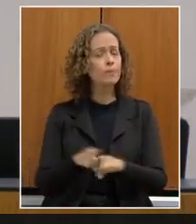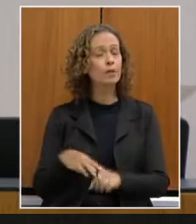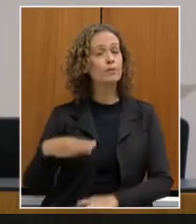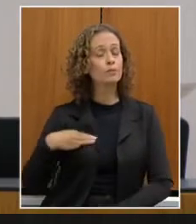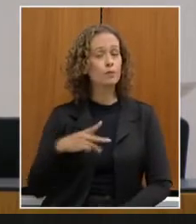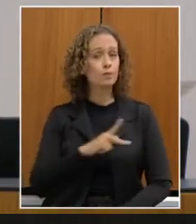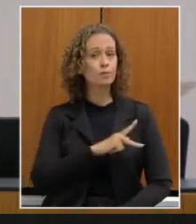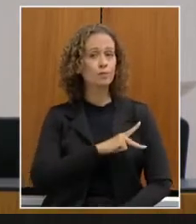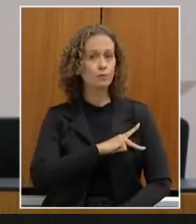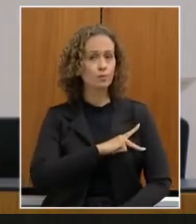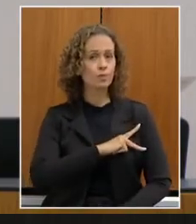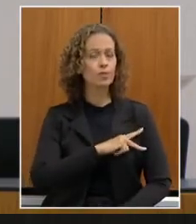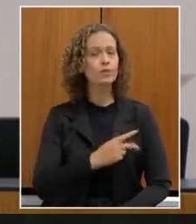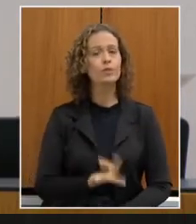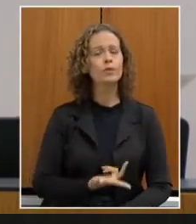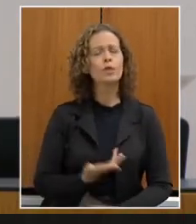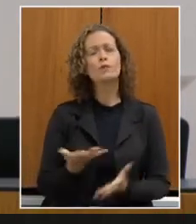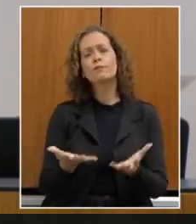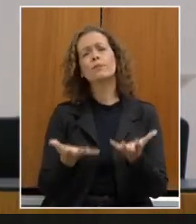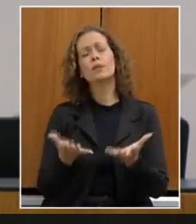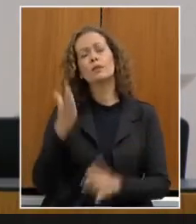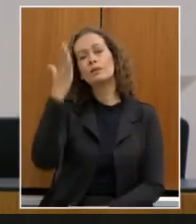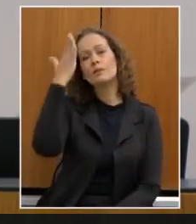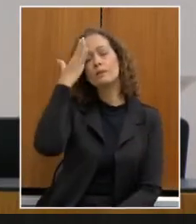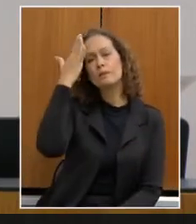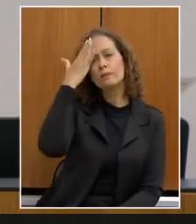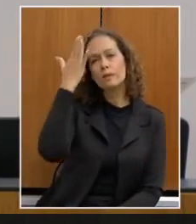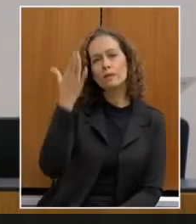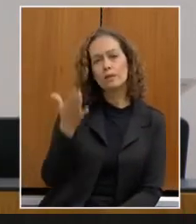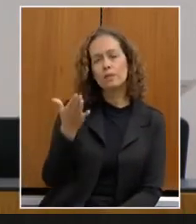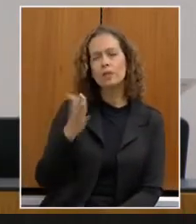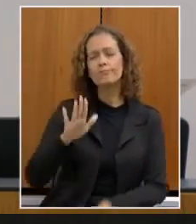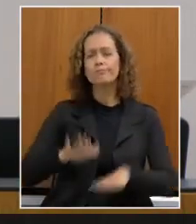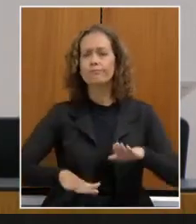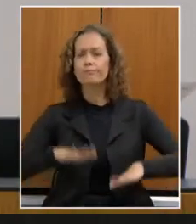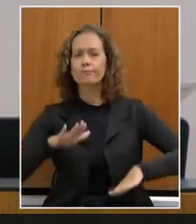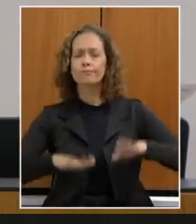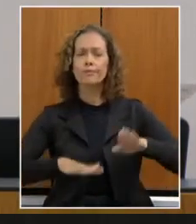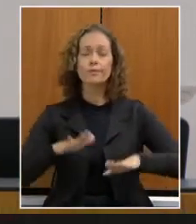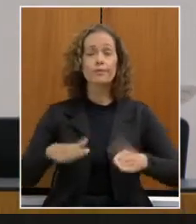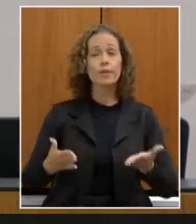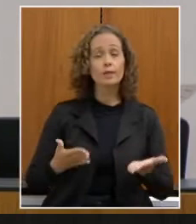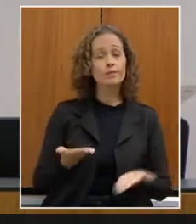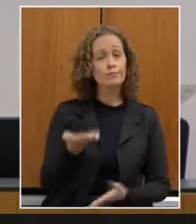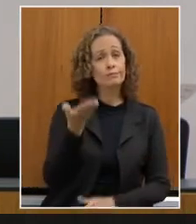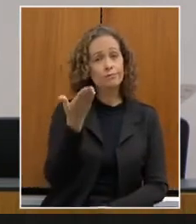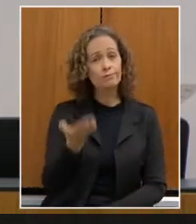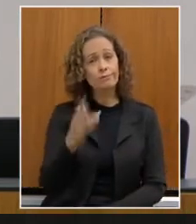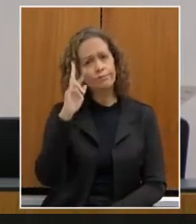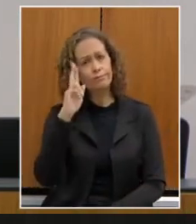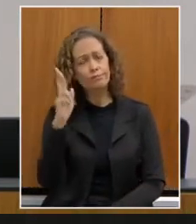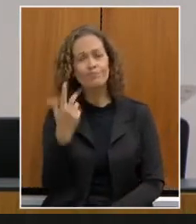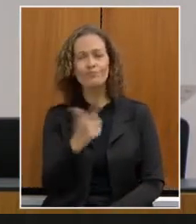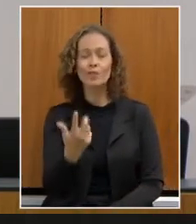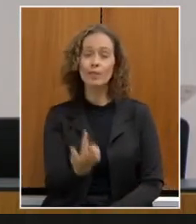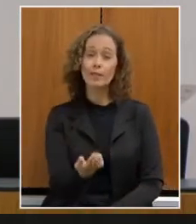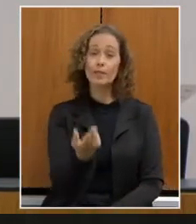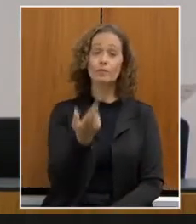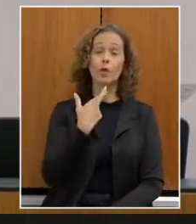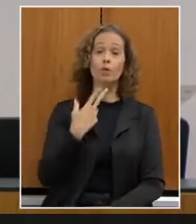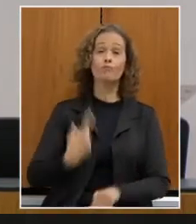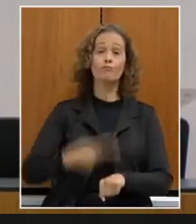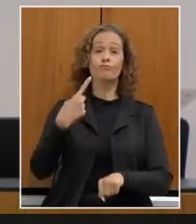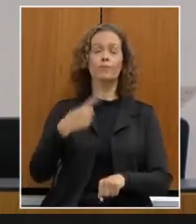e eu gostaria de saber, talvez não tenha essa resposta de imediato, mas